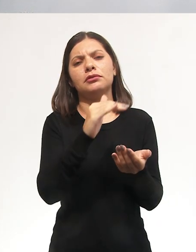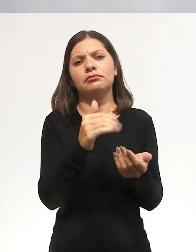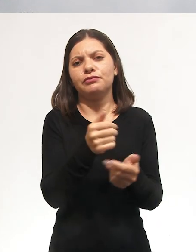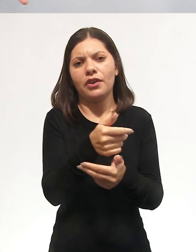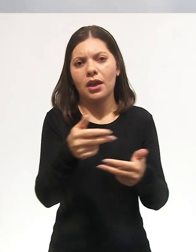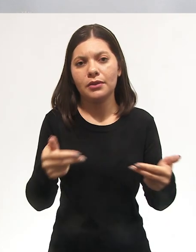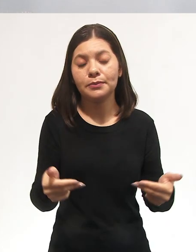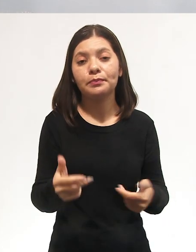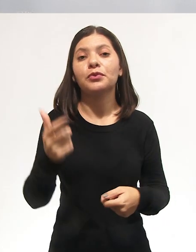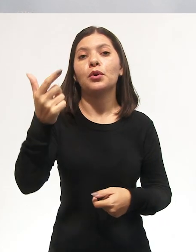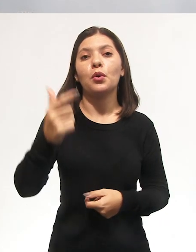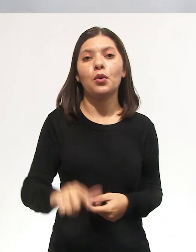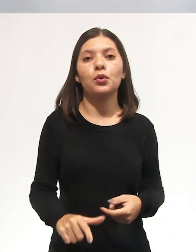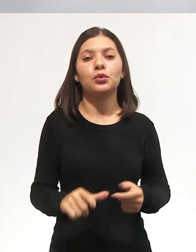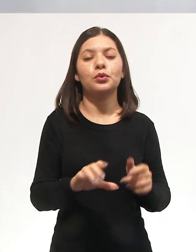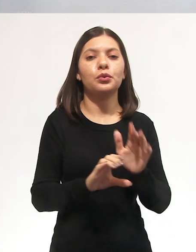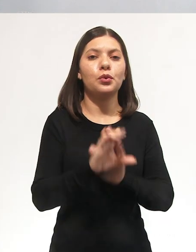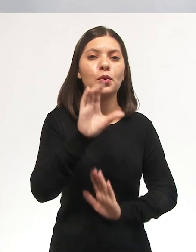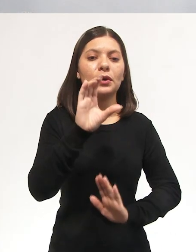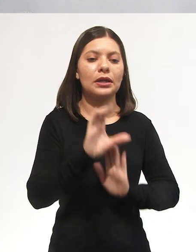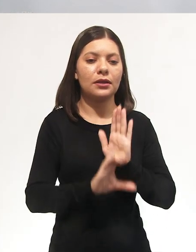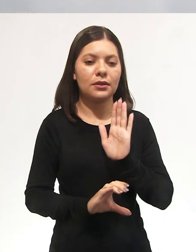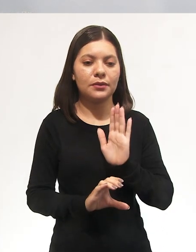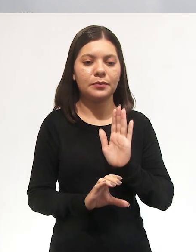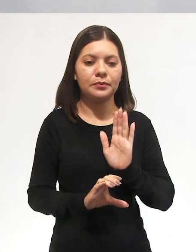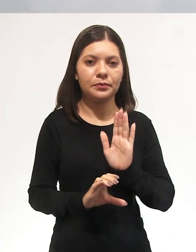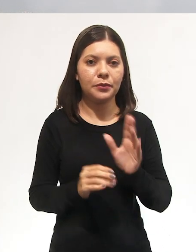instituição usa. A gente tem o currículo